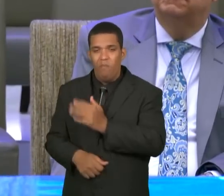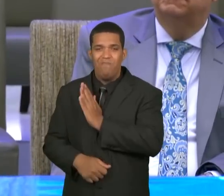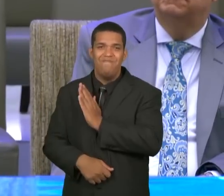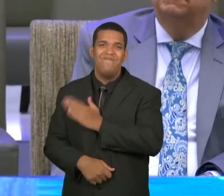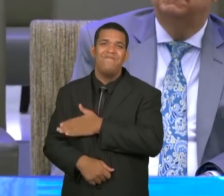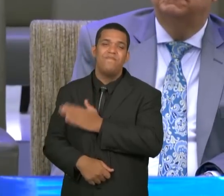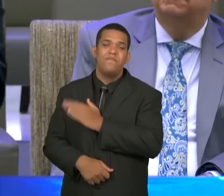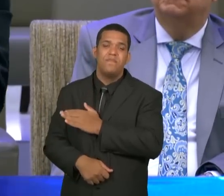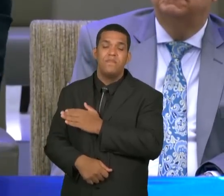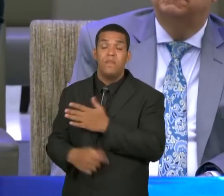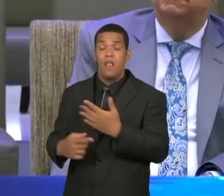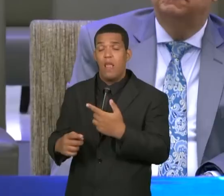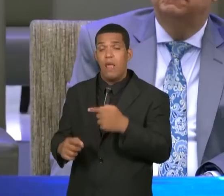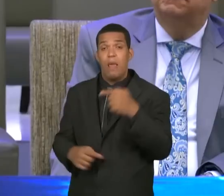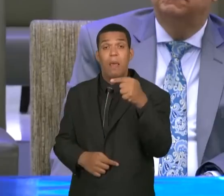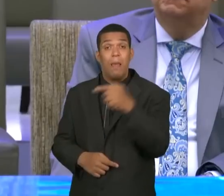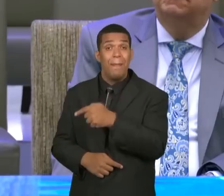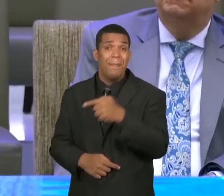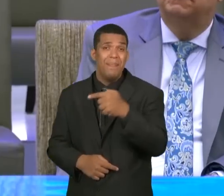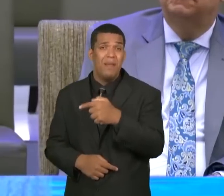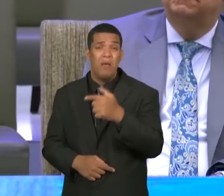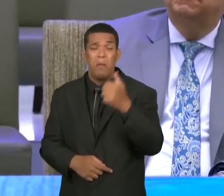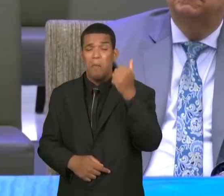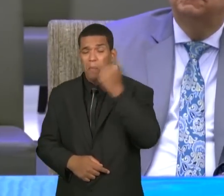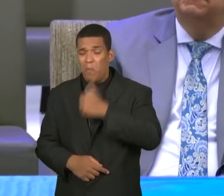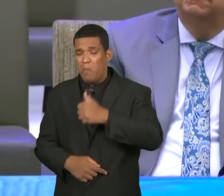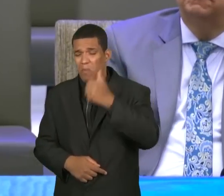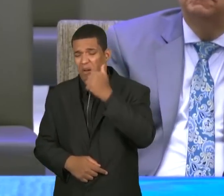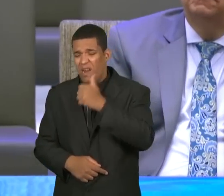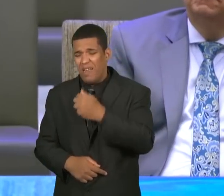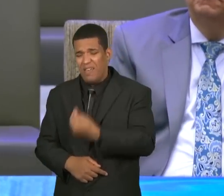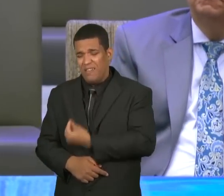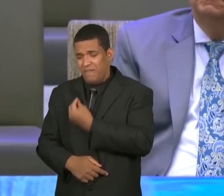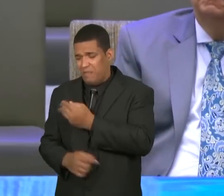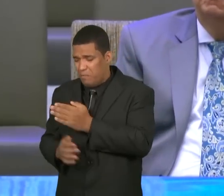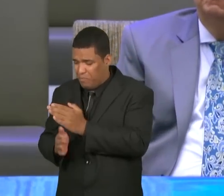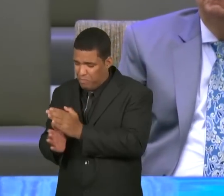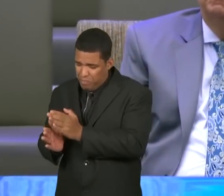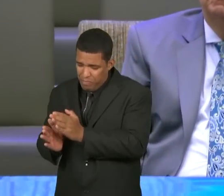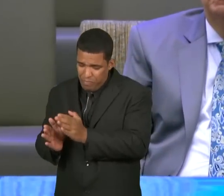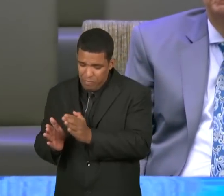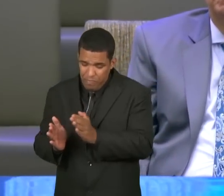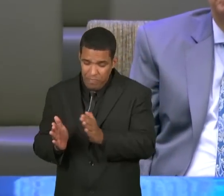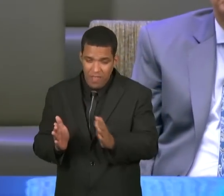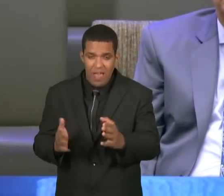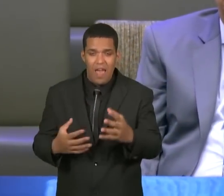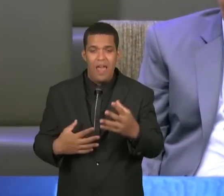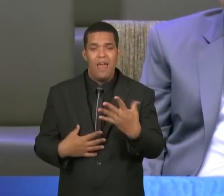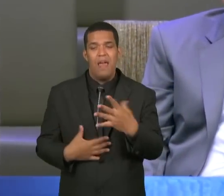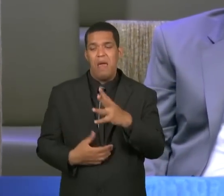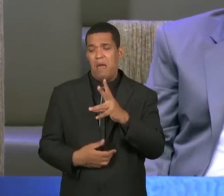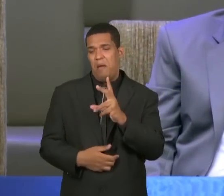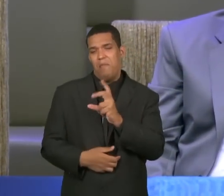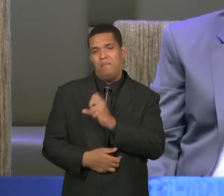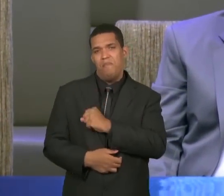que durante toda a sua vida já havia experimentado por certo amores humanos